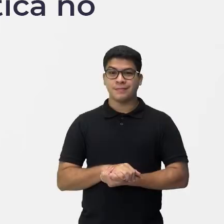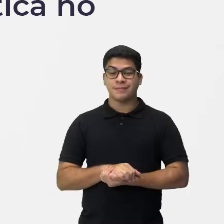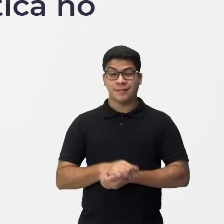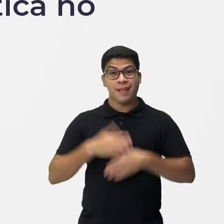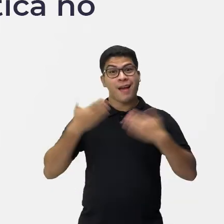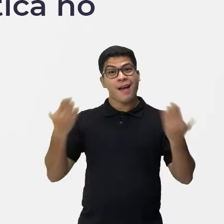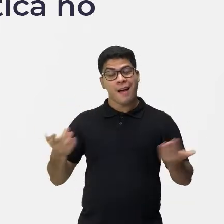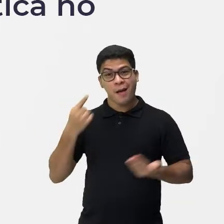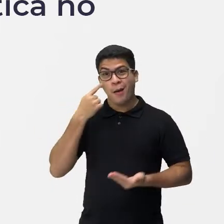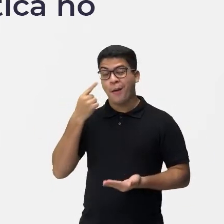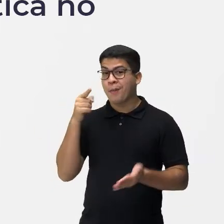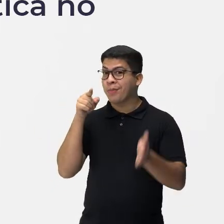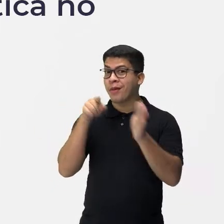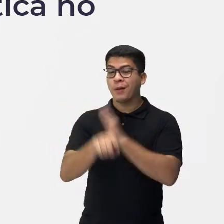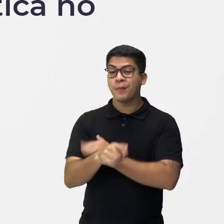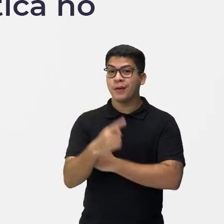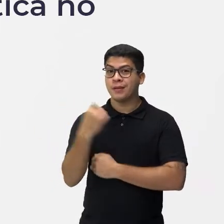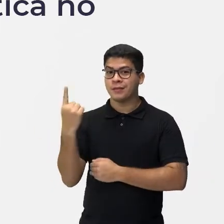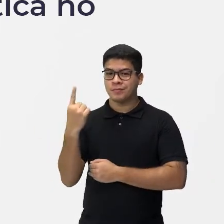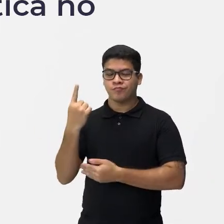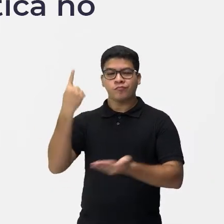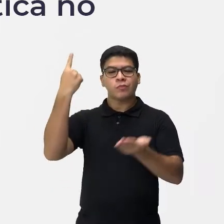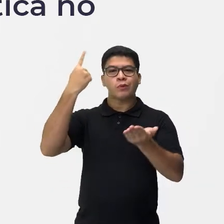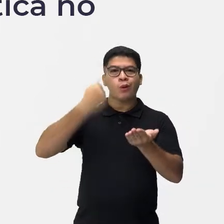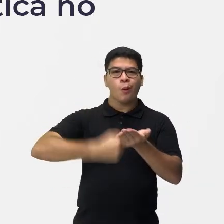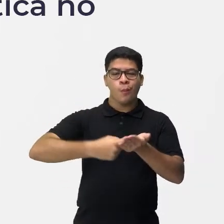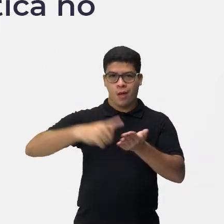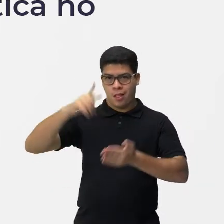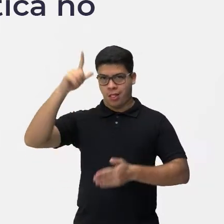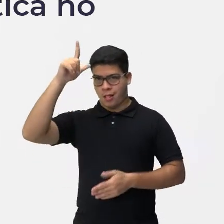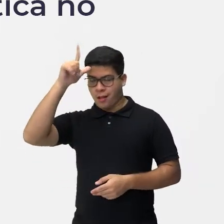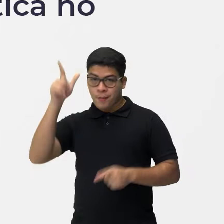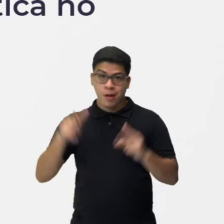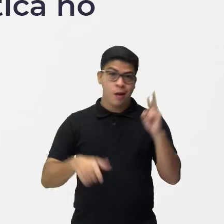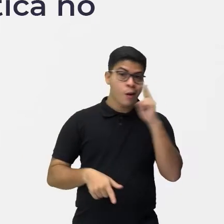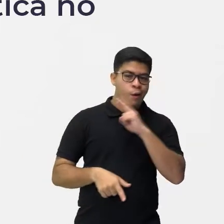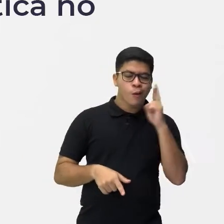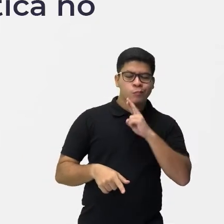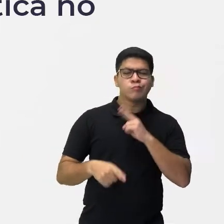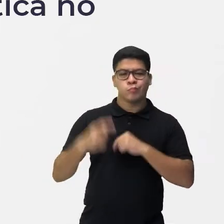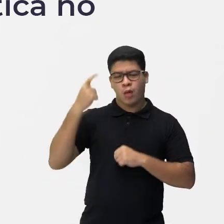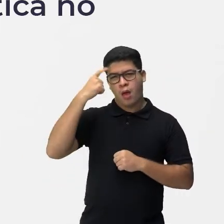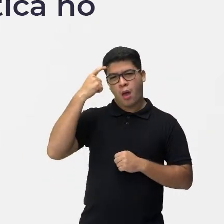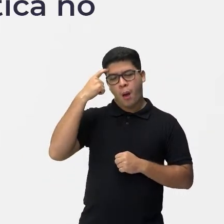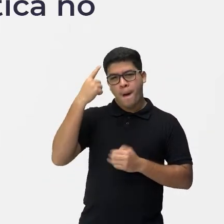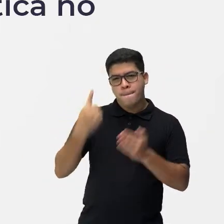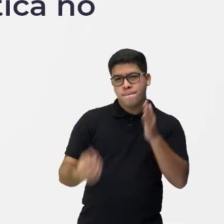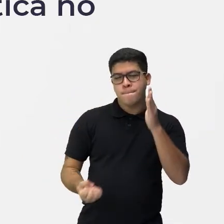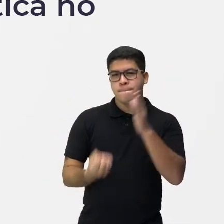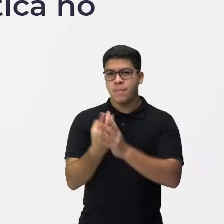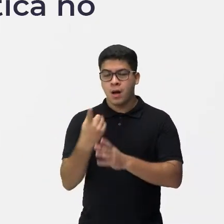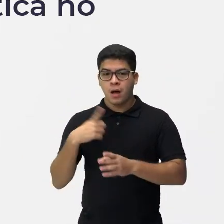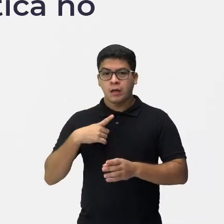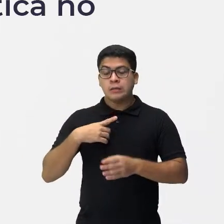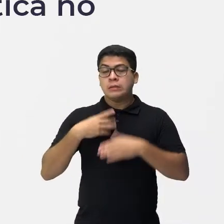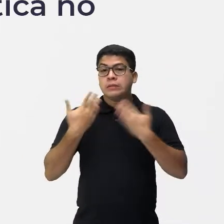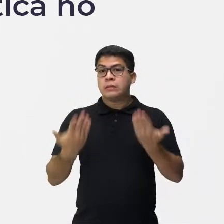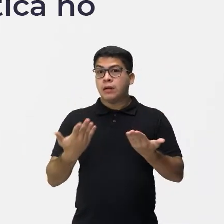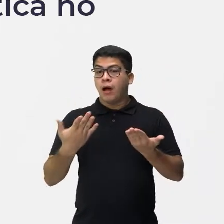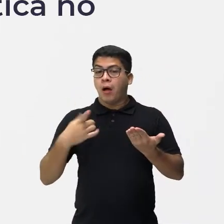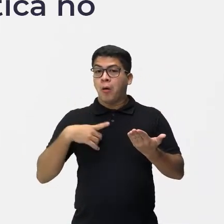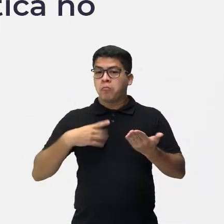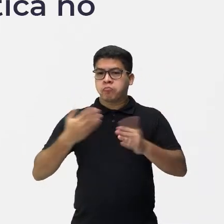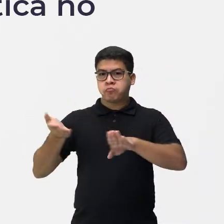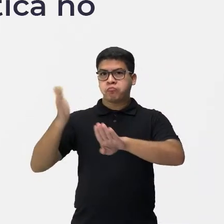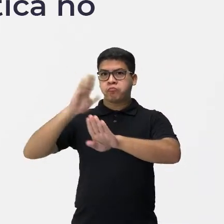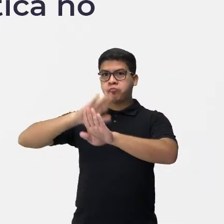Vamos lá então, nossa primeira questão. O Pacto Germânico-Soviético fazia parte das intenções territoriais de Hitler sobre o leste europeu. Entretanto, por trás do